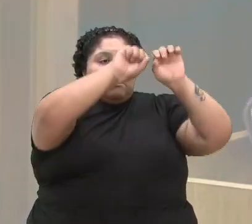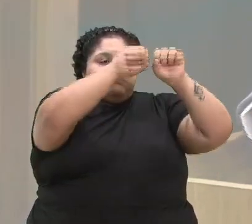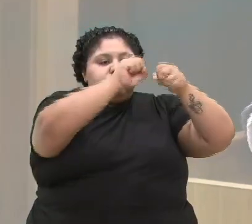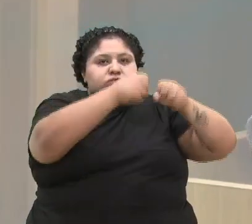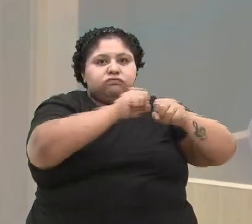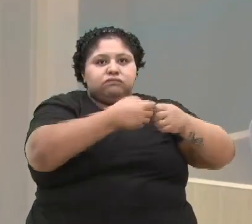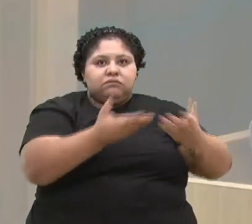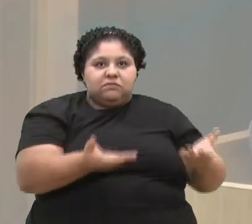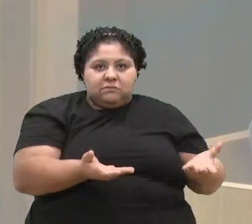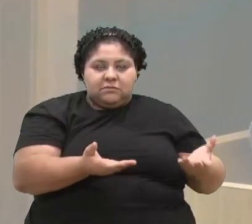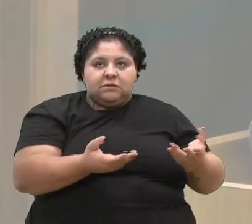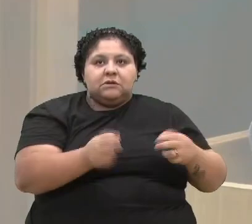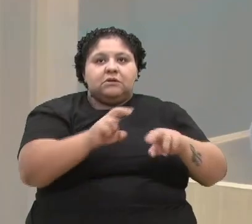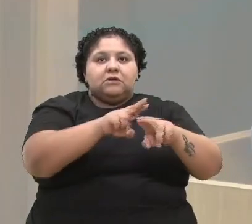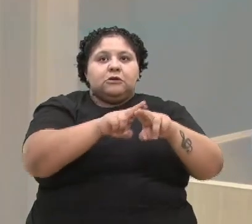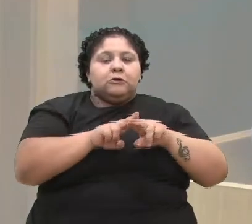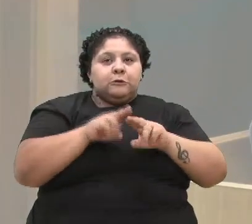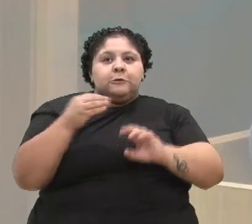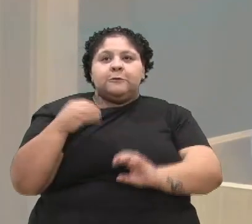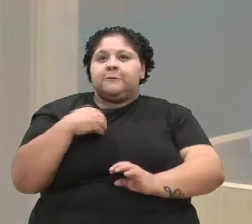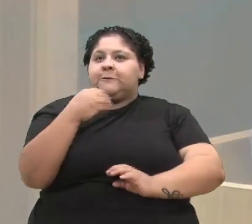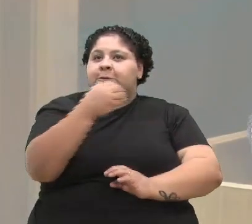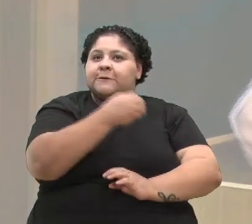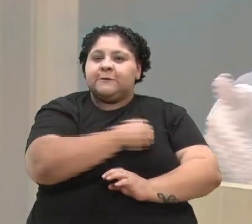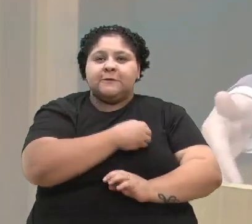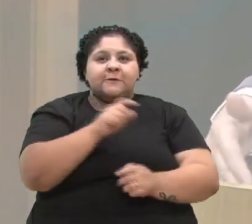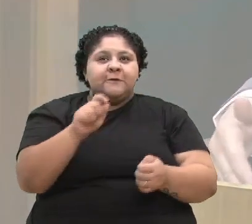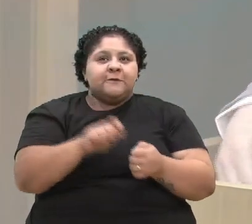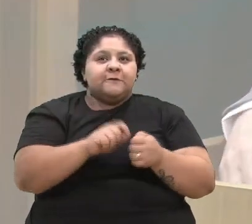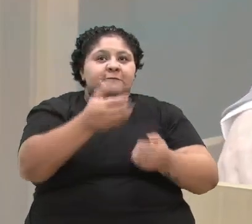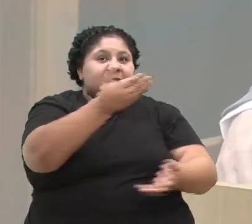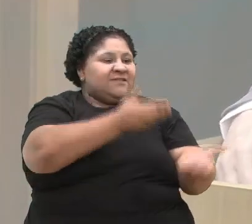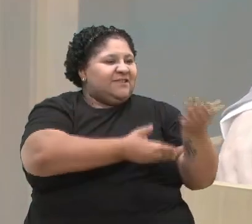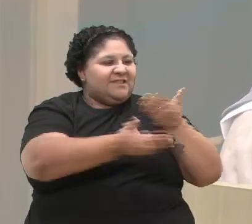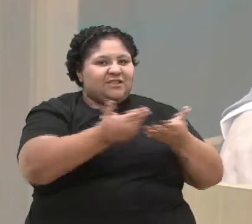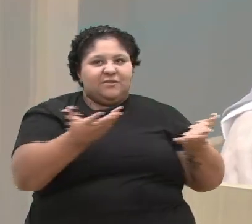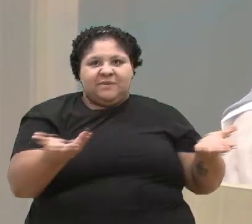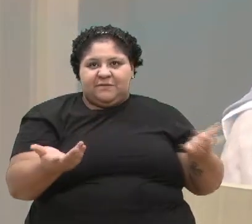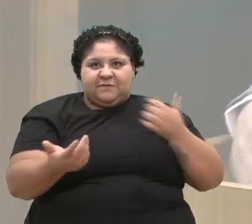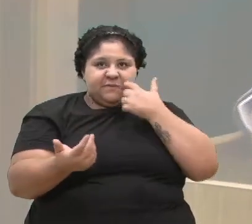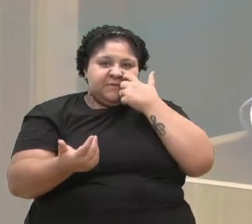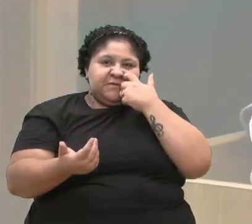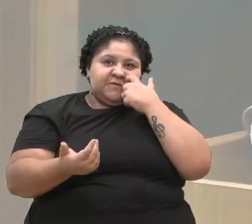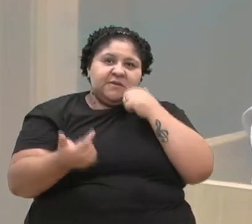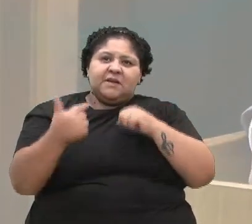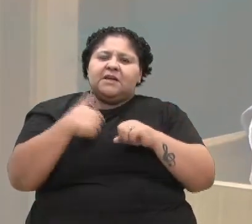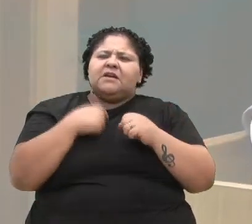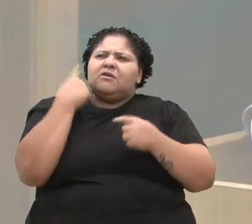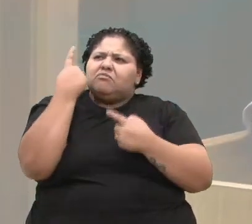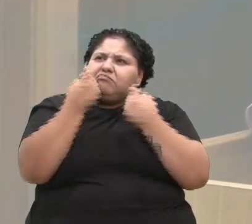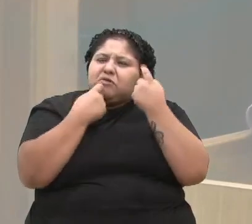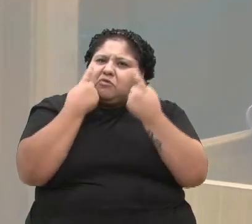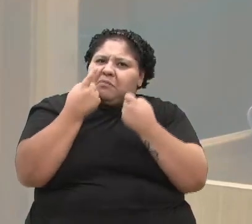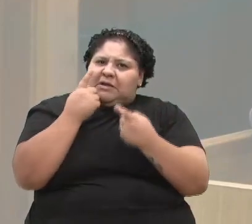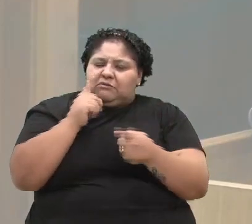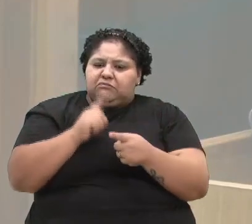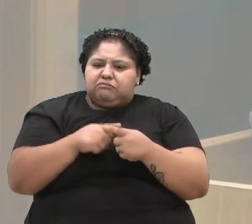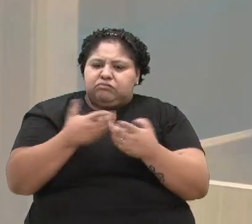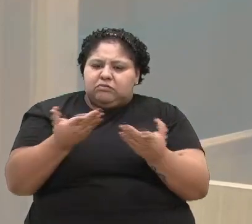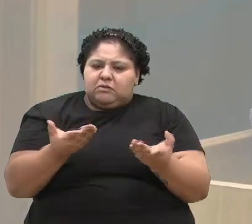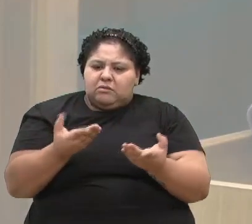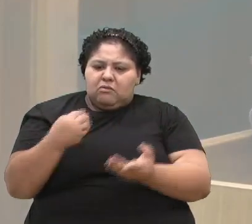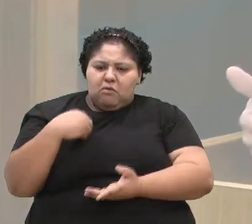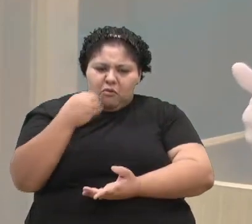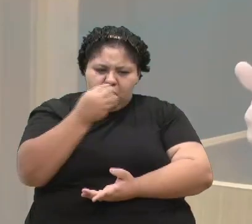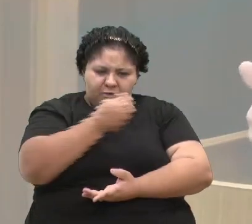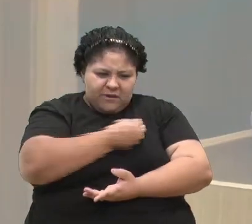e, por isso, os médicos não estão fazendo o atendimento. Aí fiquei muito preocupado, porque um médico